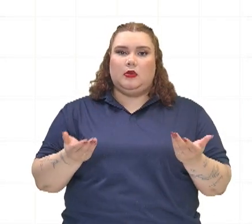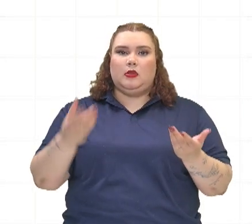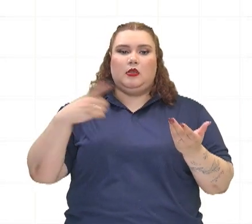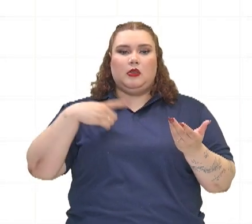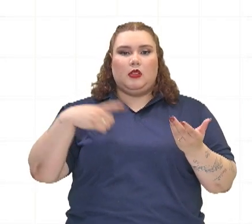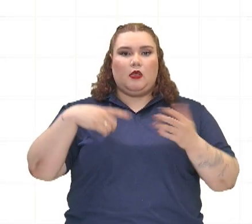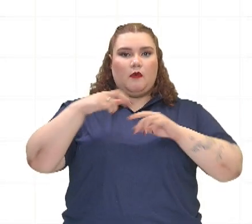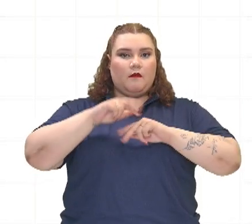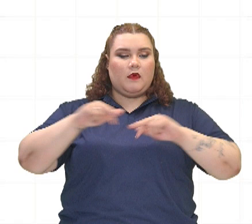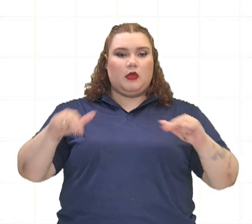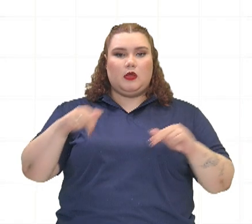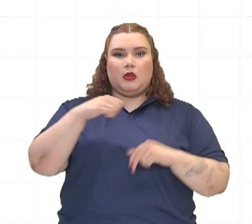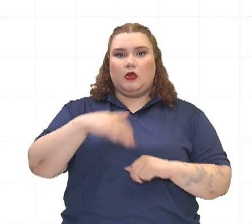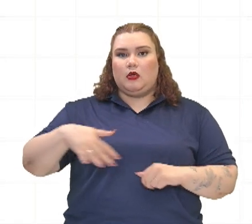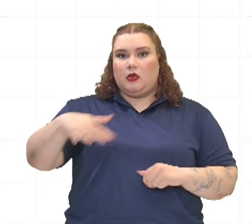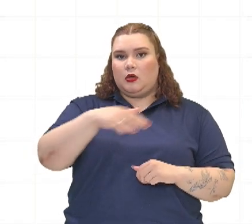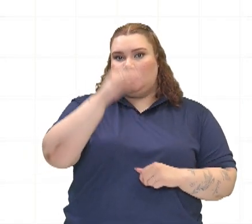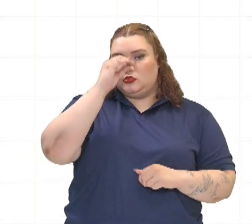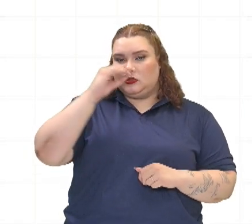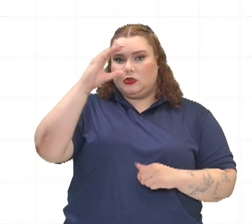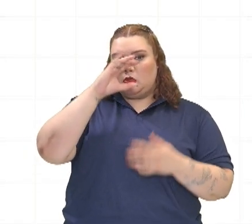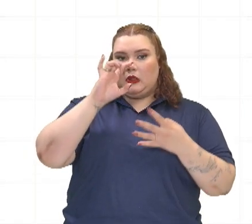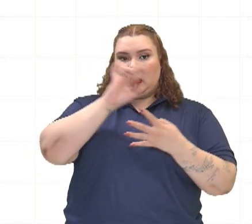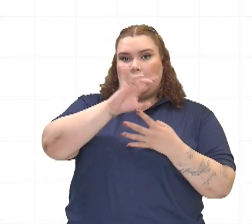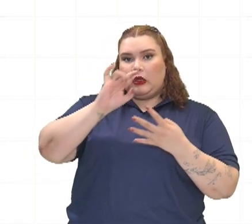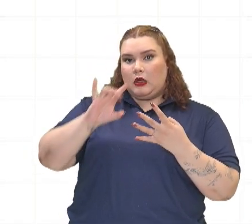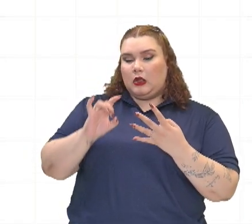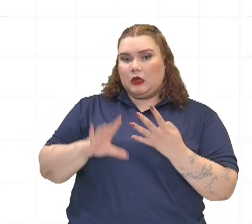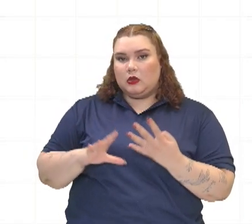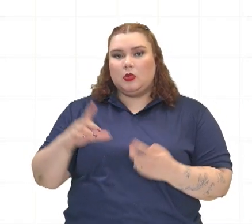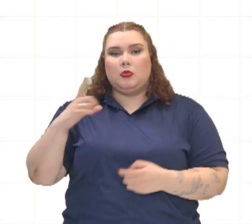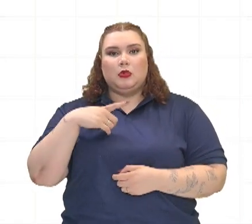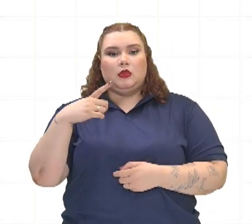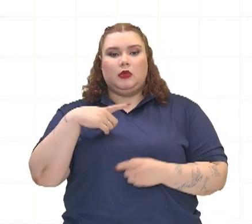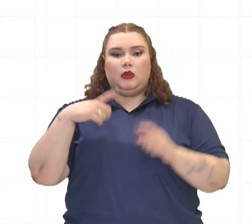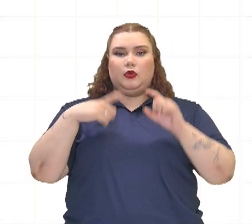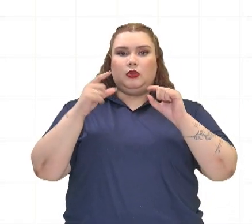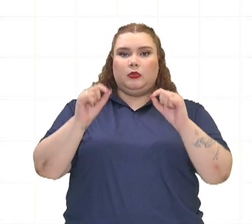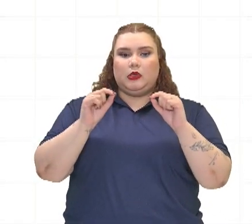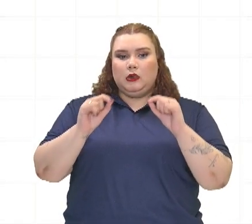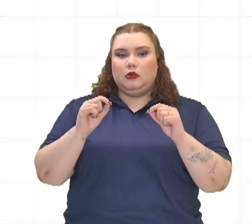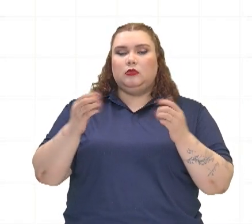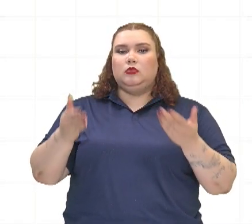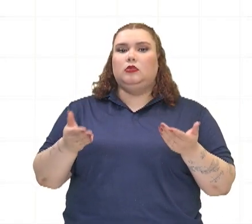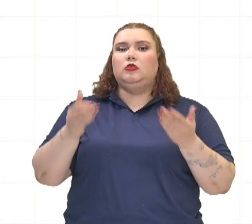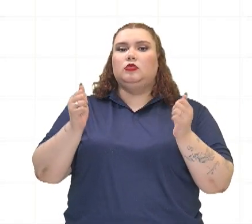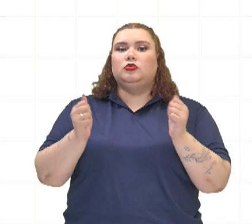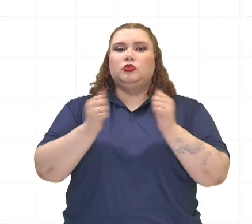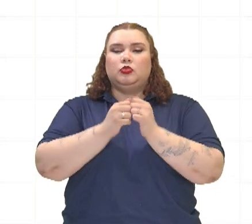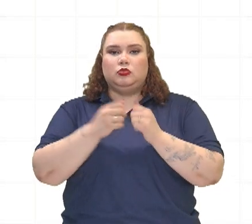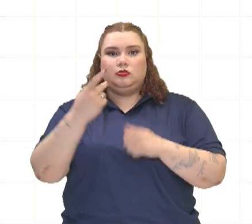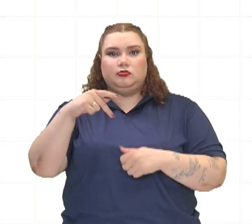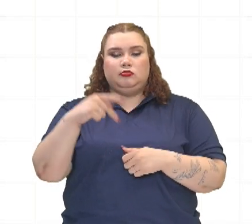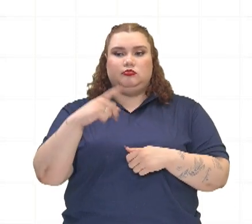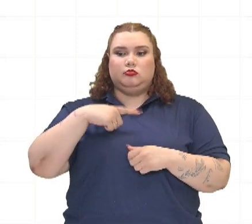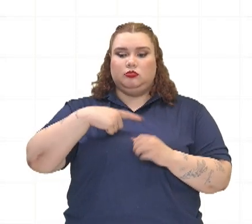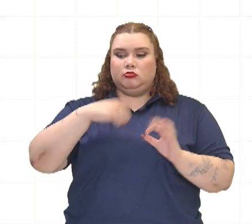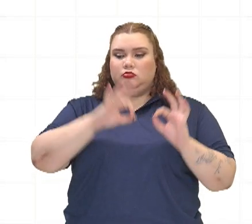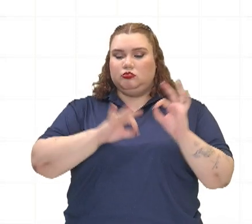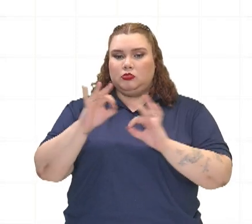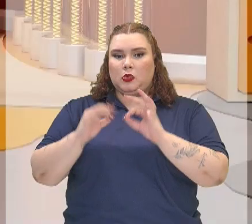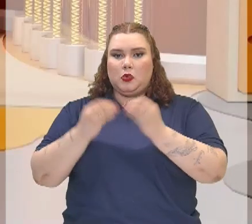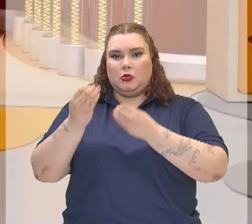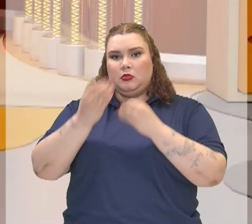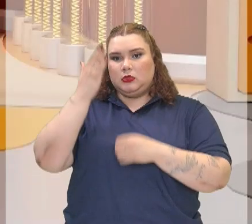do conhecimento, cada uma traz junto consigo a sua forma de olhar